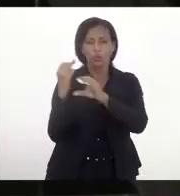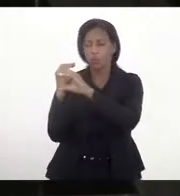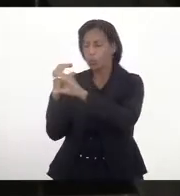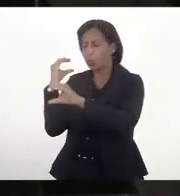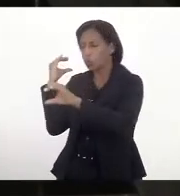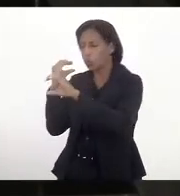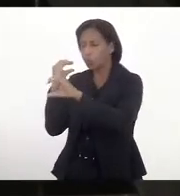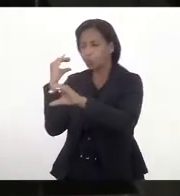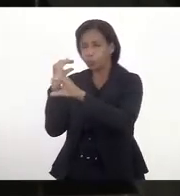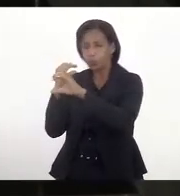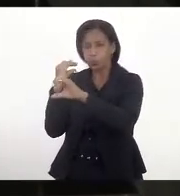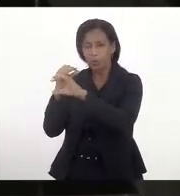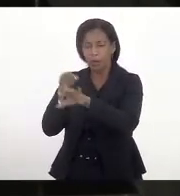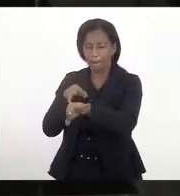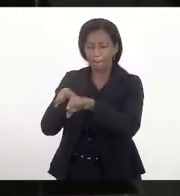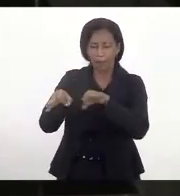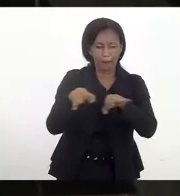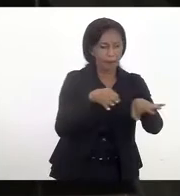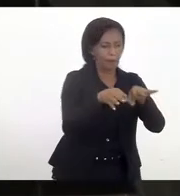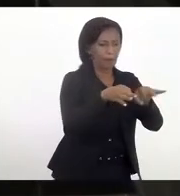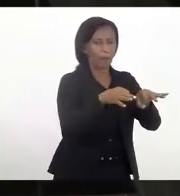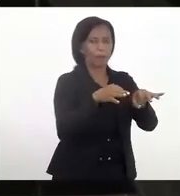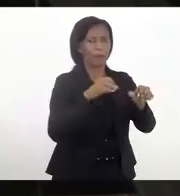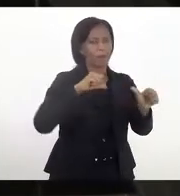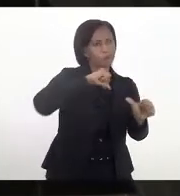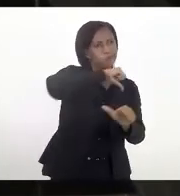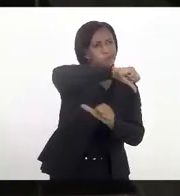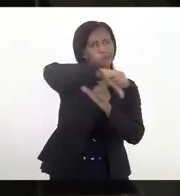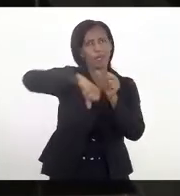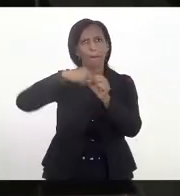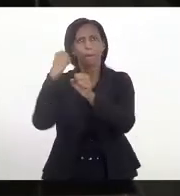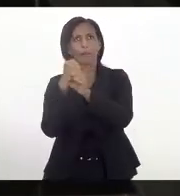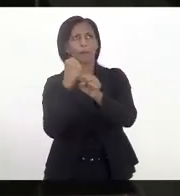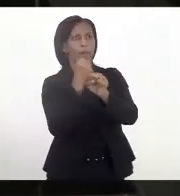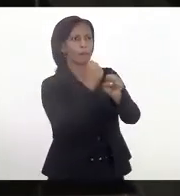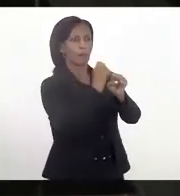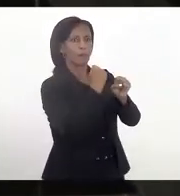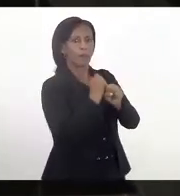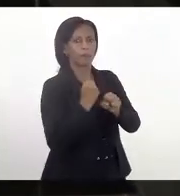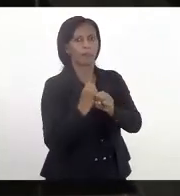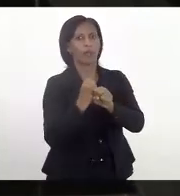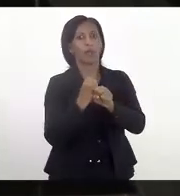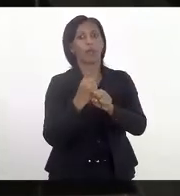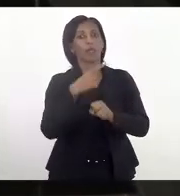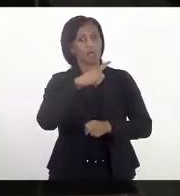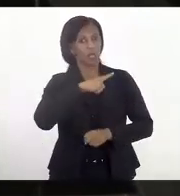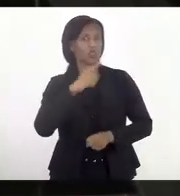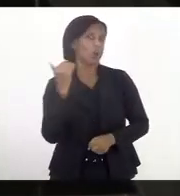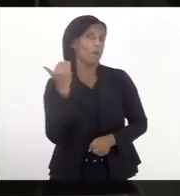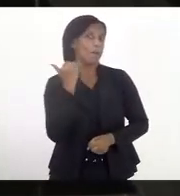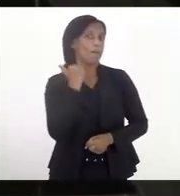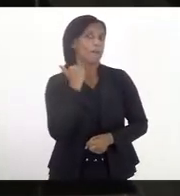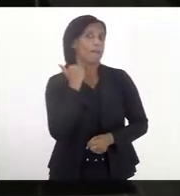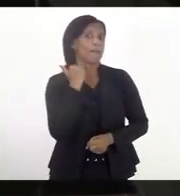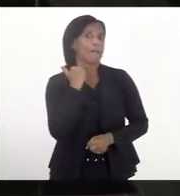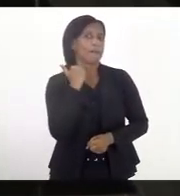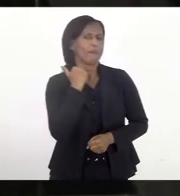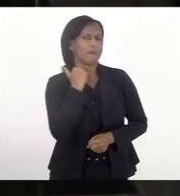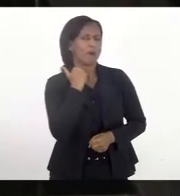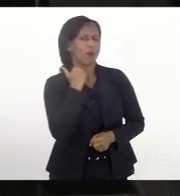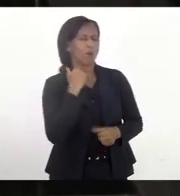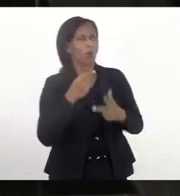para retrofitar esse prédio que é uma sede de banco fazer toda a sua